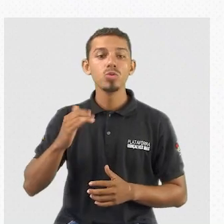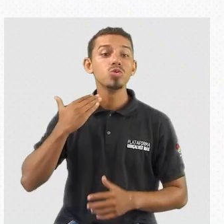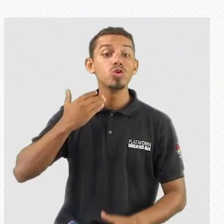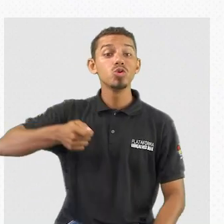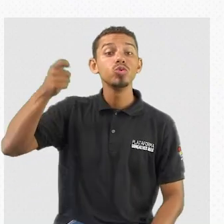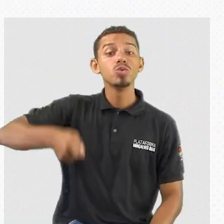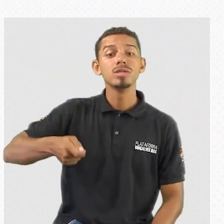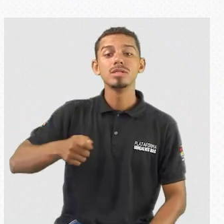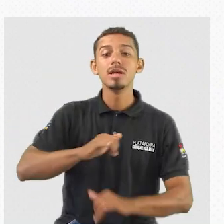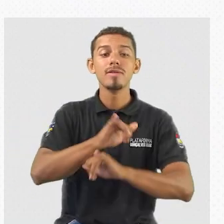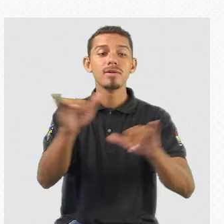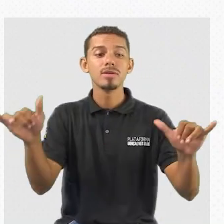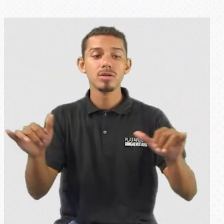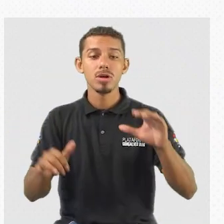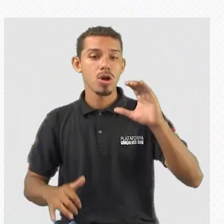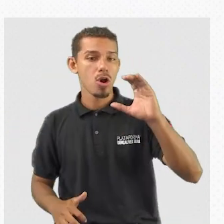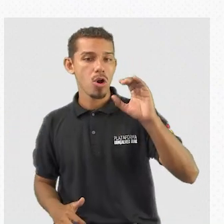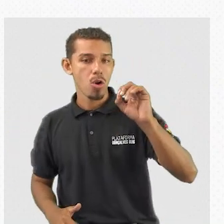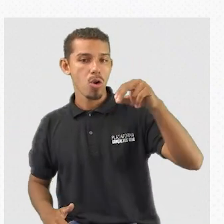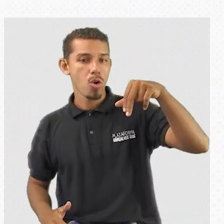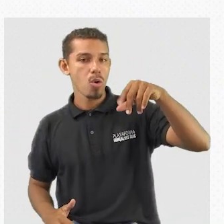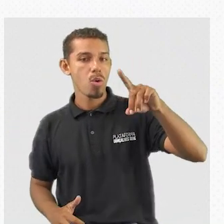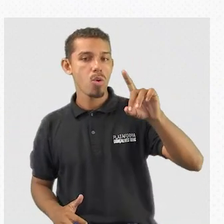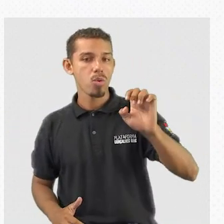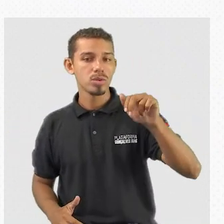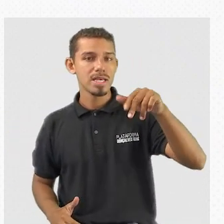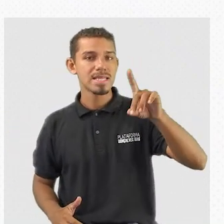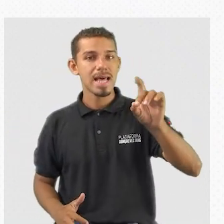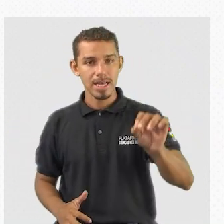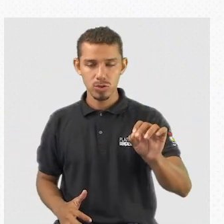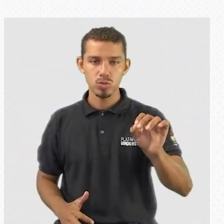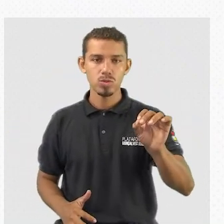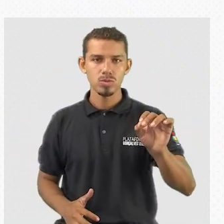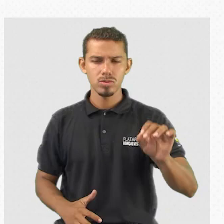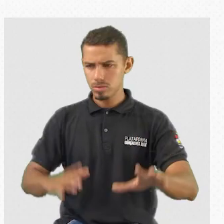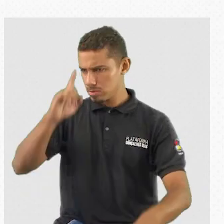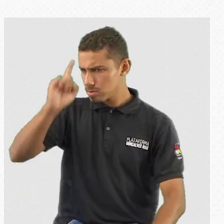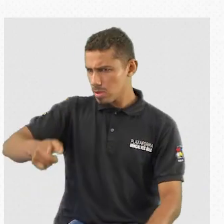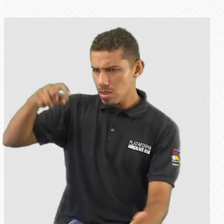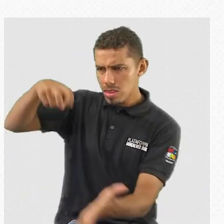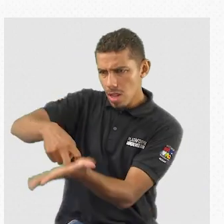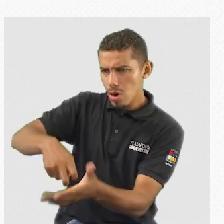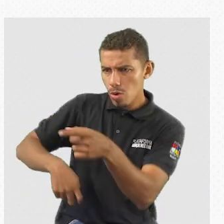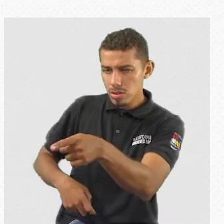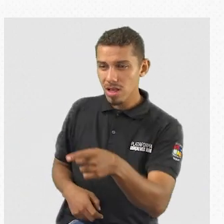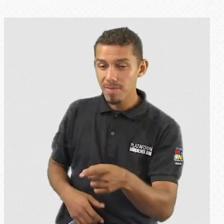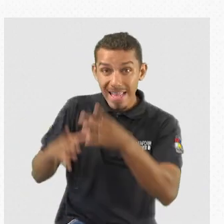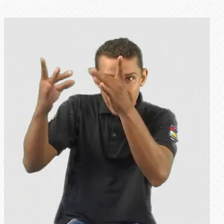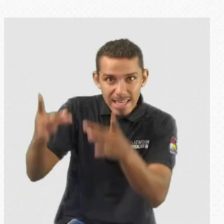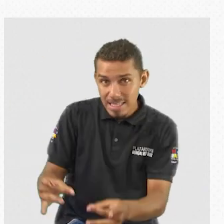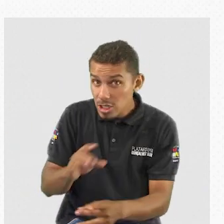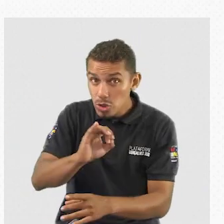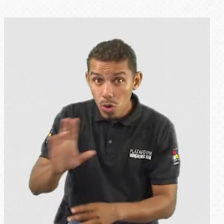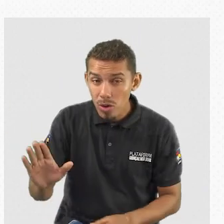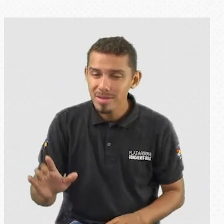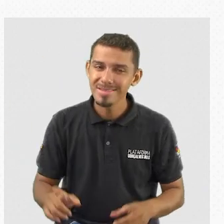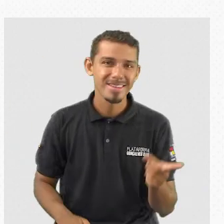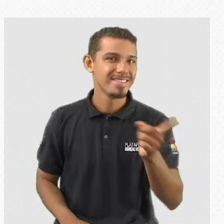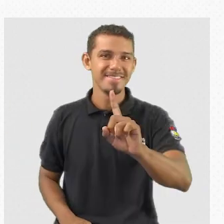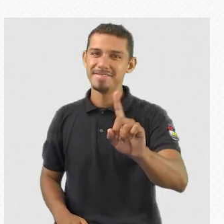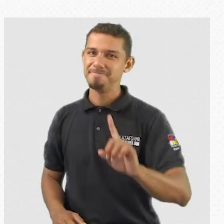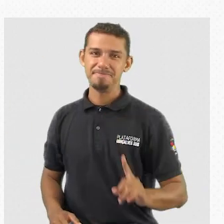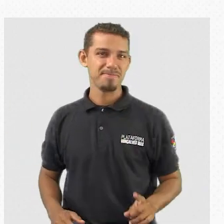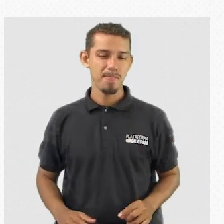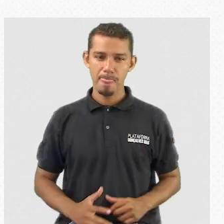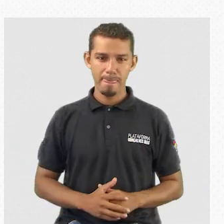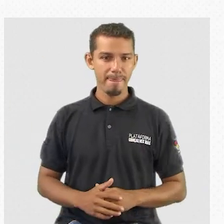juiz, quando ele diz que uma pessoa está condenada, ele está apenas fazendo uma descrição? Não, claro que